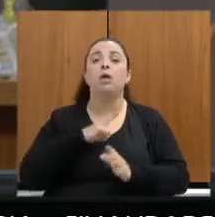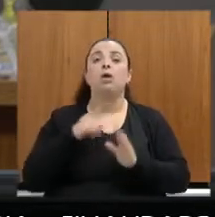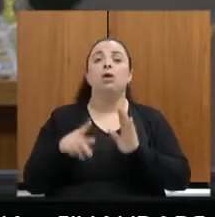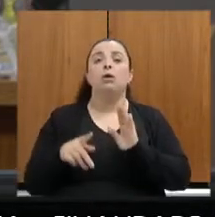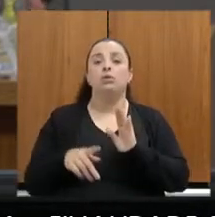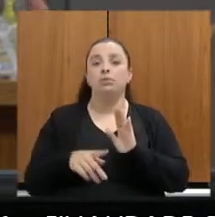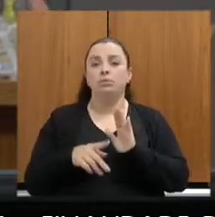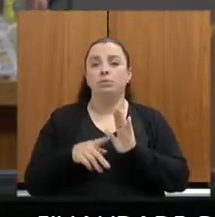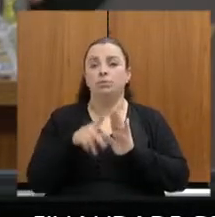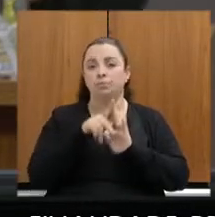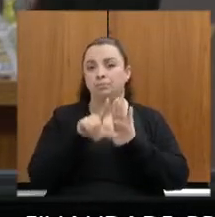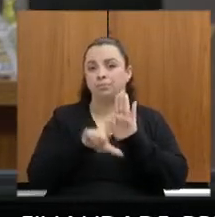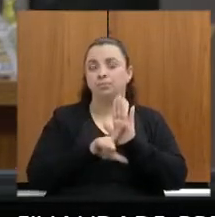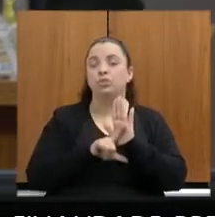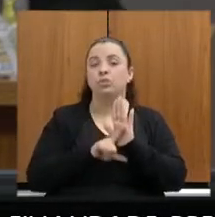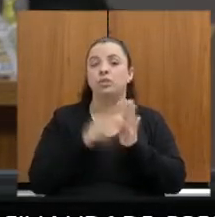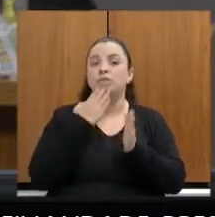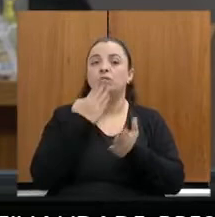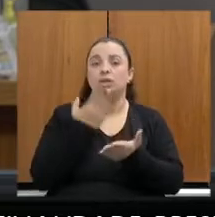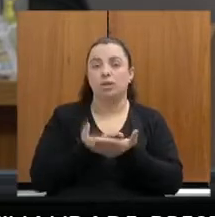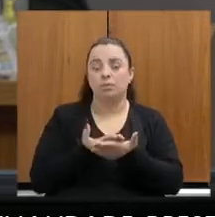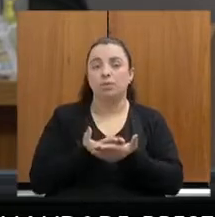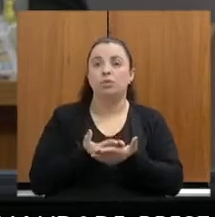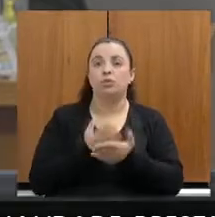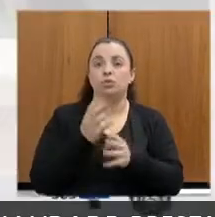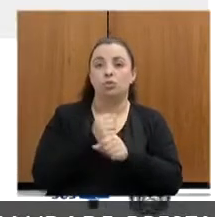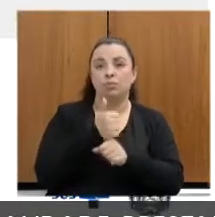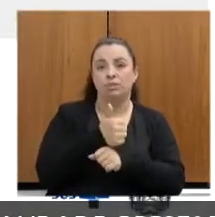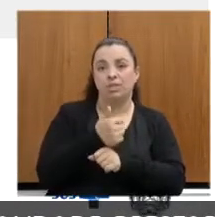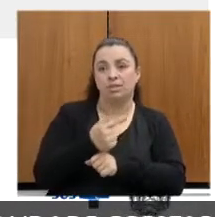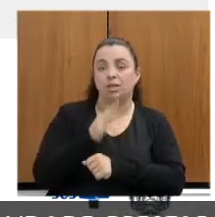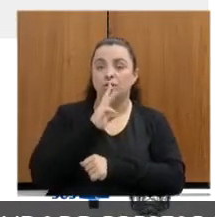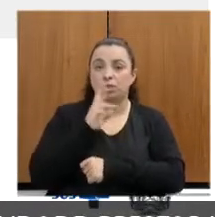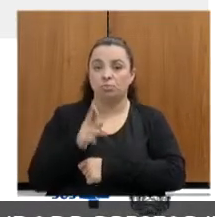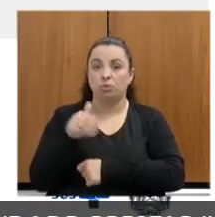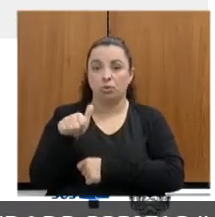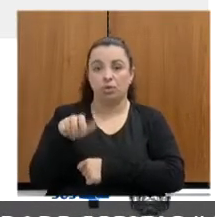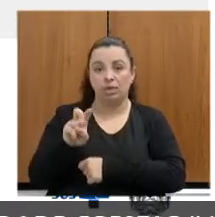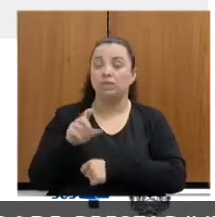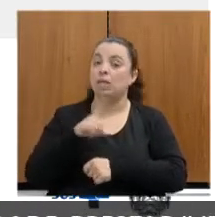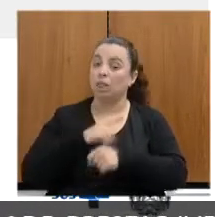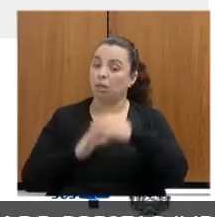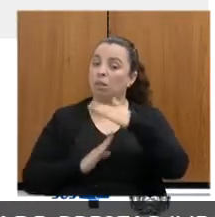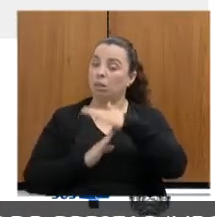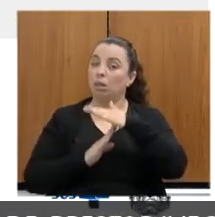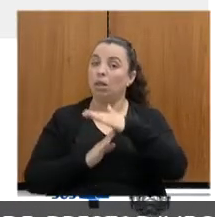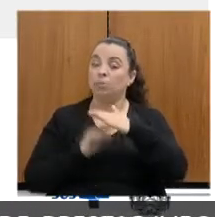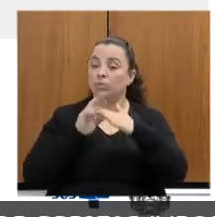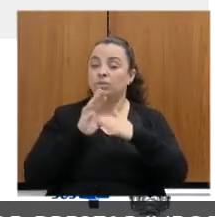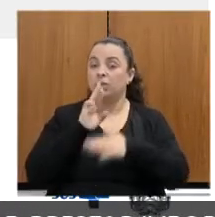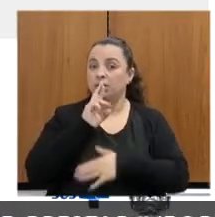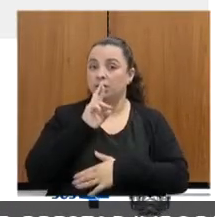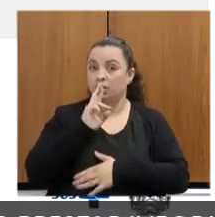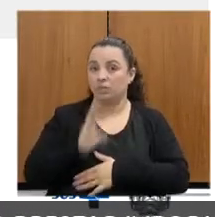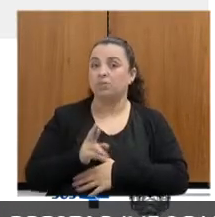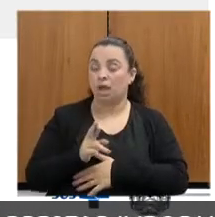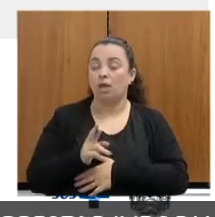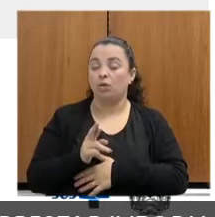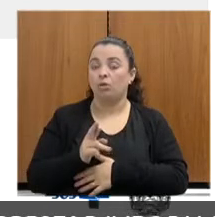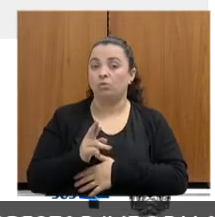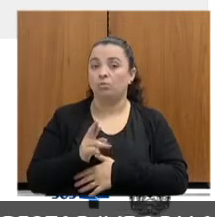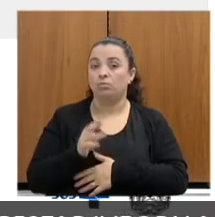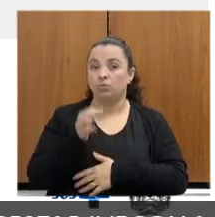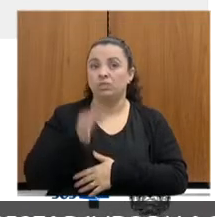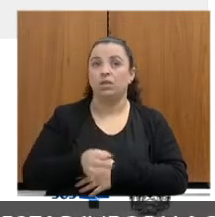recebidos foram 17 respondidos 15 todos no prazo projetos de lei e substitutivos